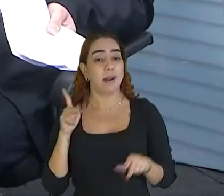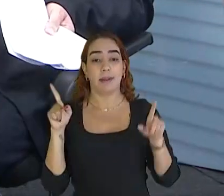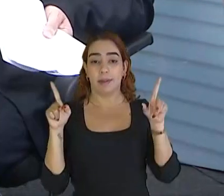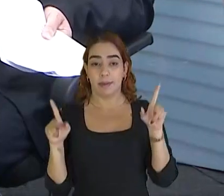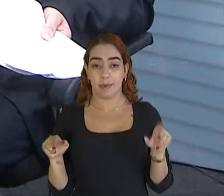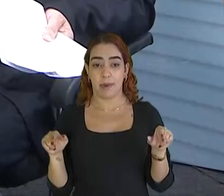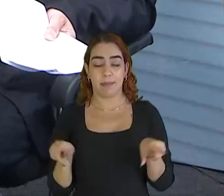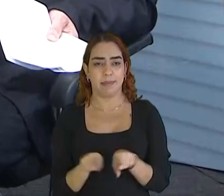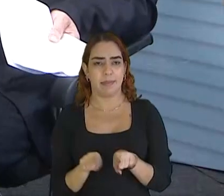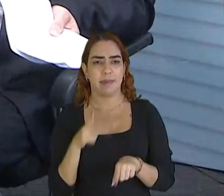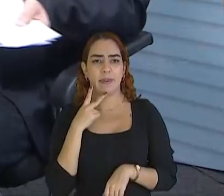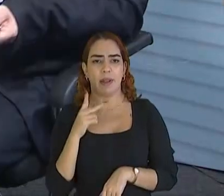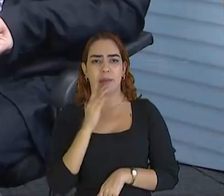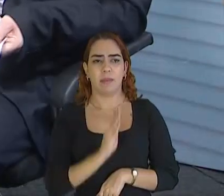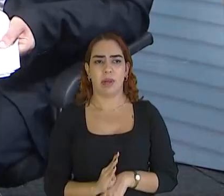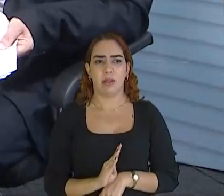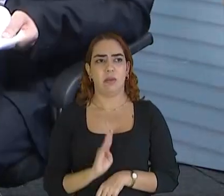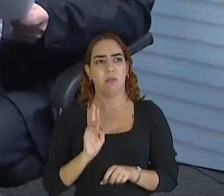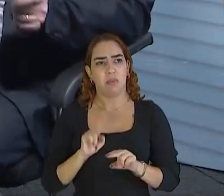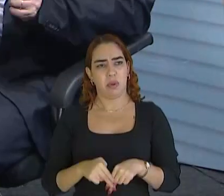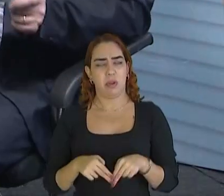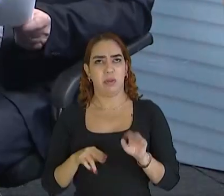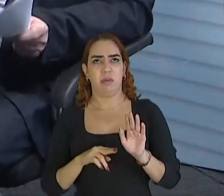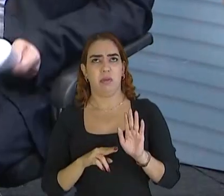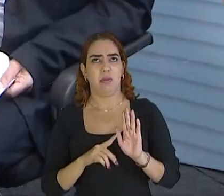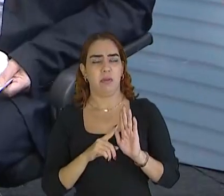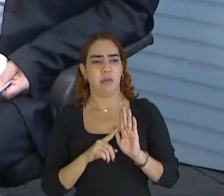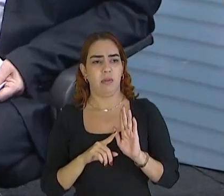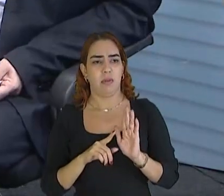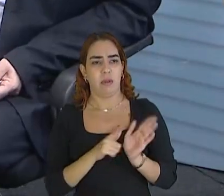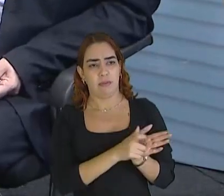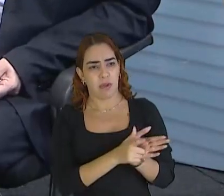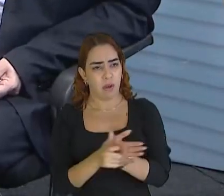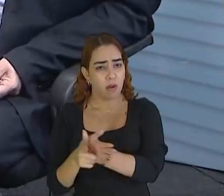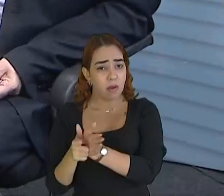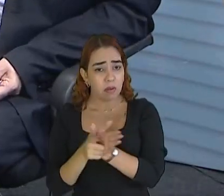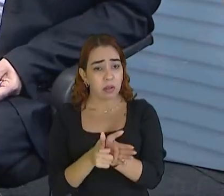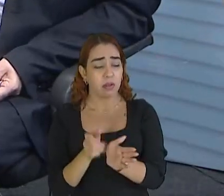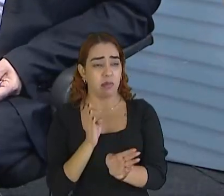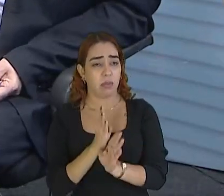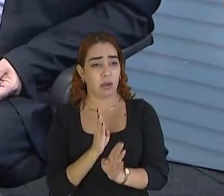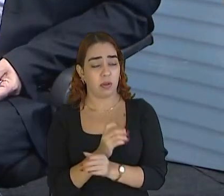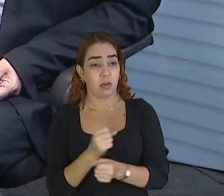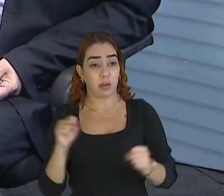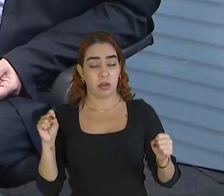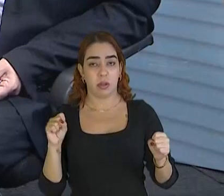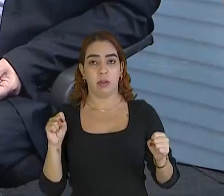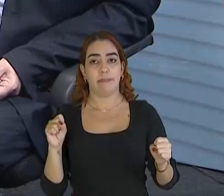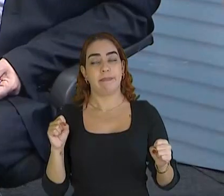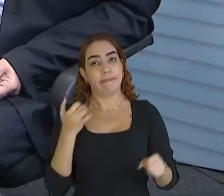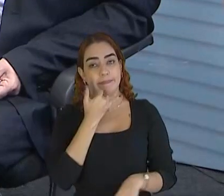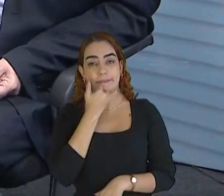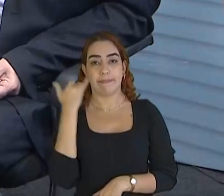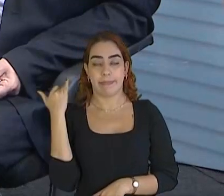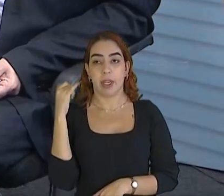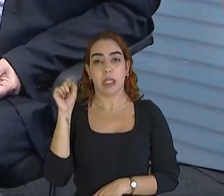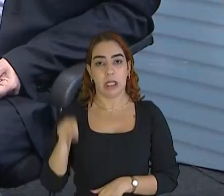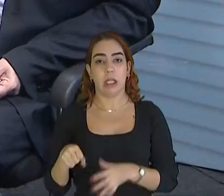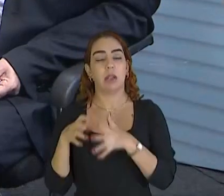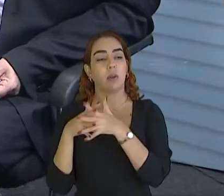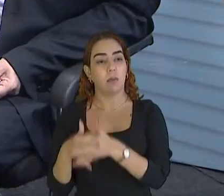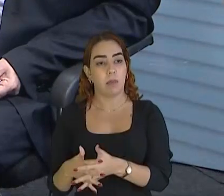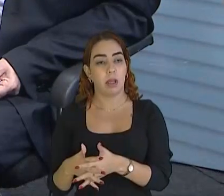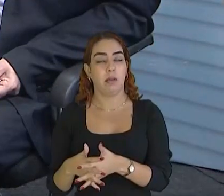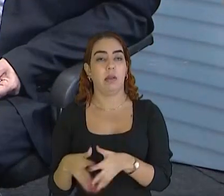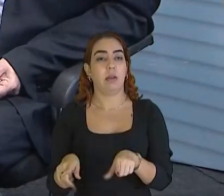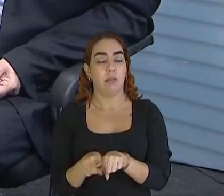país grande também não justifica ser um país com tanta violência. Até porque tem sim e não, né? Sim, é complexo, e não porque está